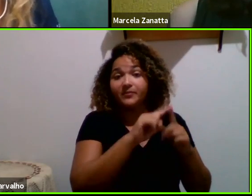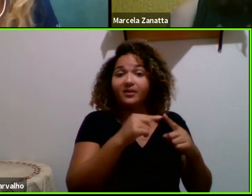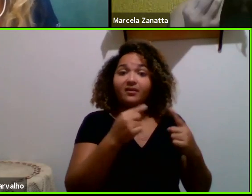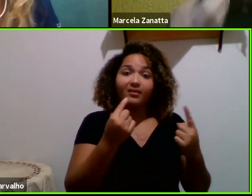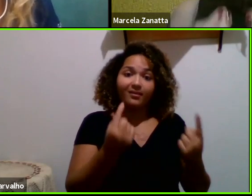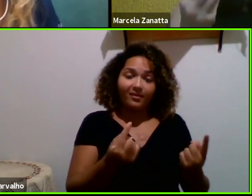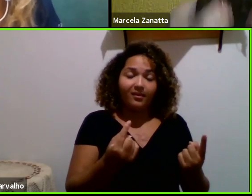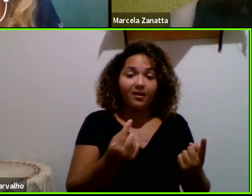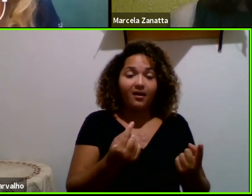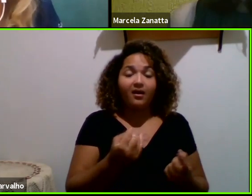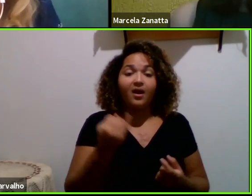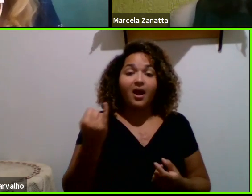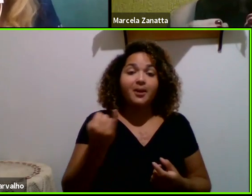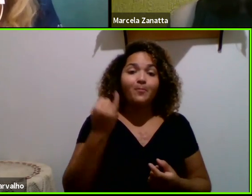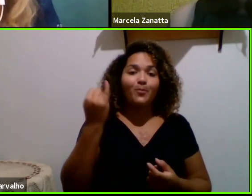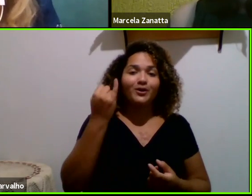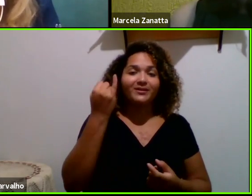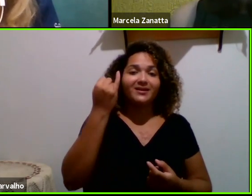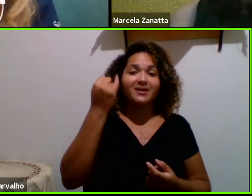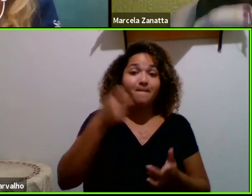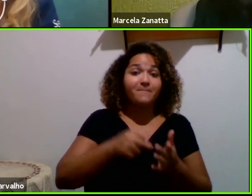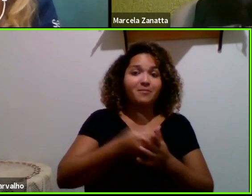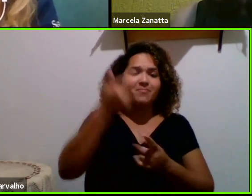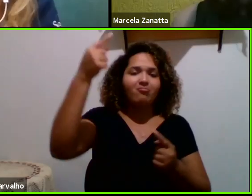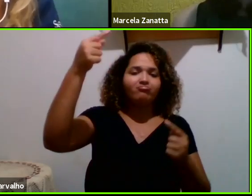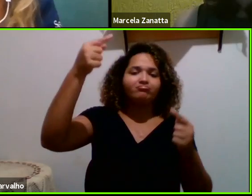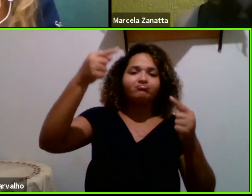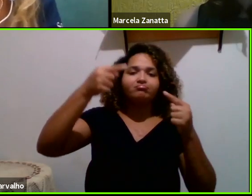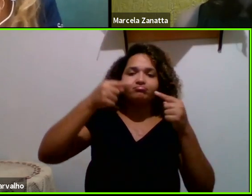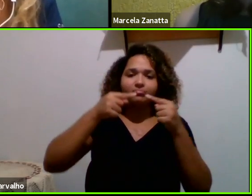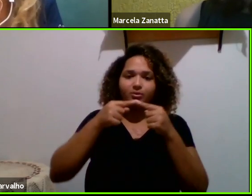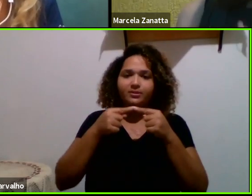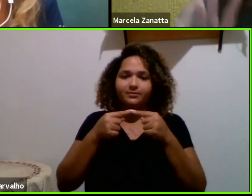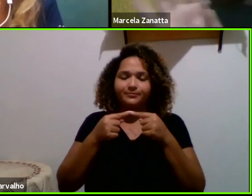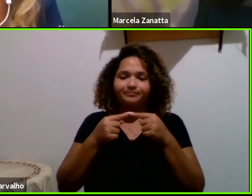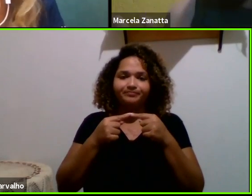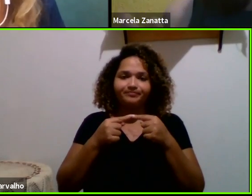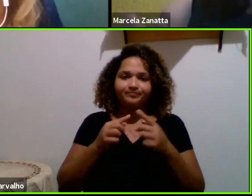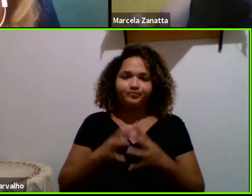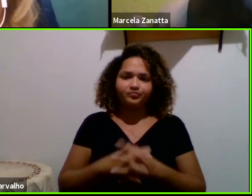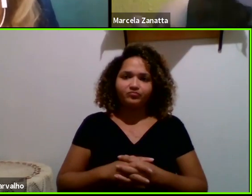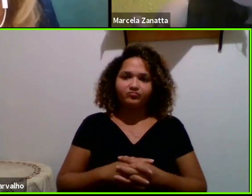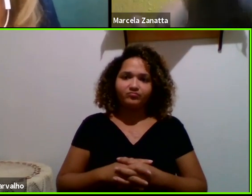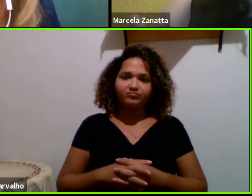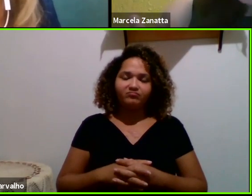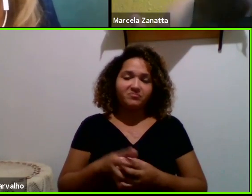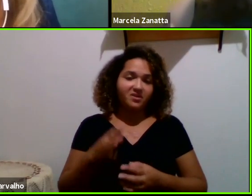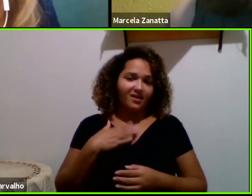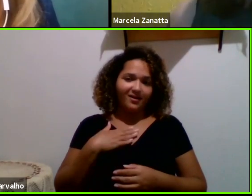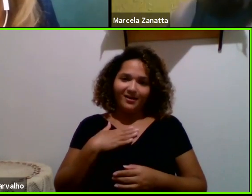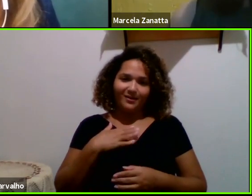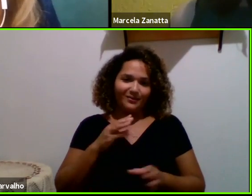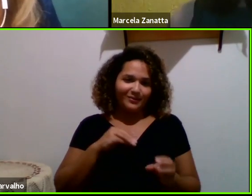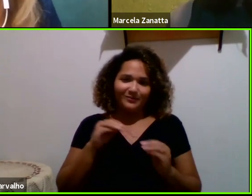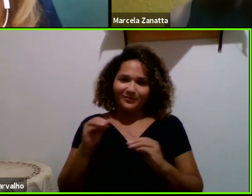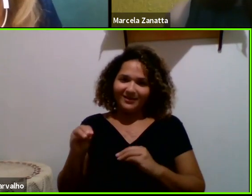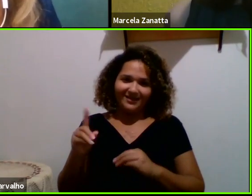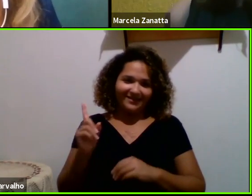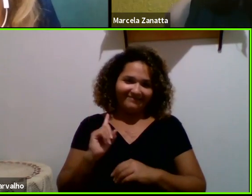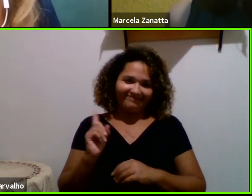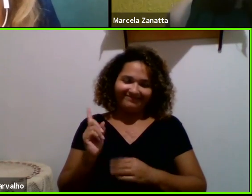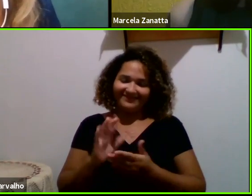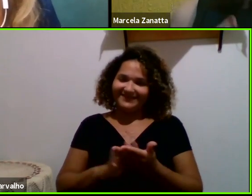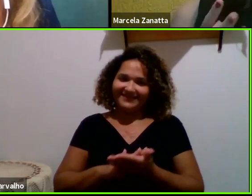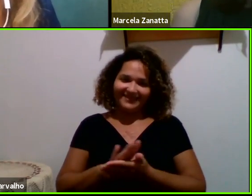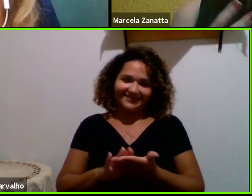importância desse primeiro contato, da forma como ele foi mostrado nesse vídeo. Eu não mudaria nada, na verdade. Porque na prática é assim